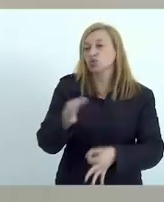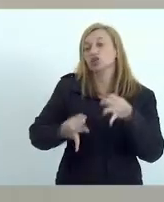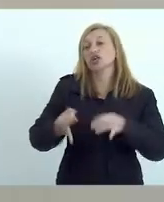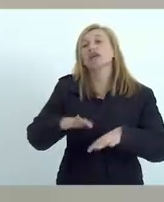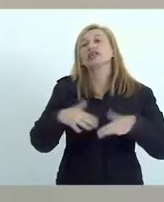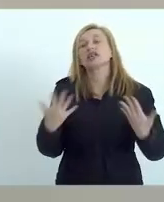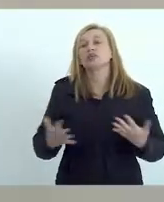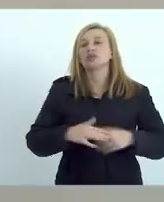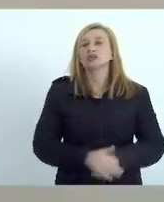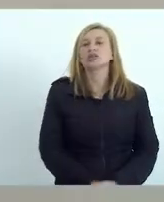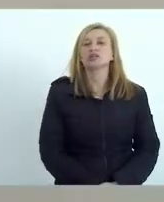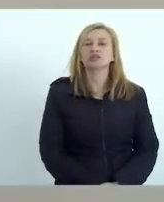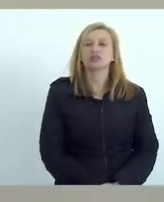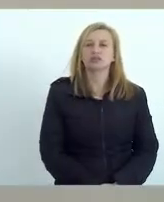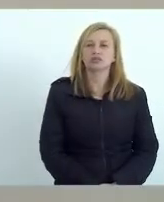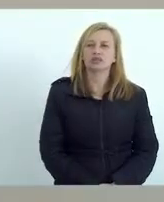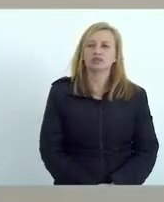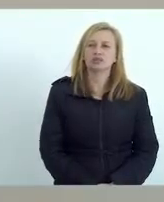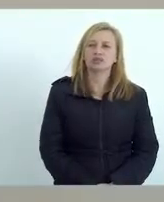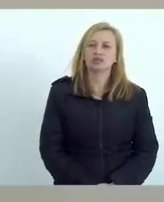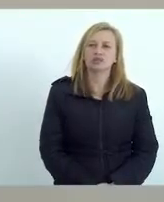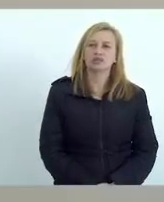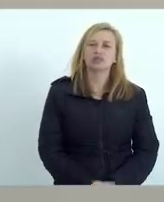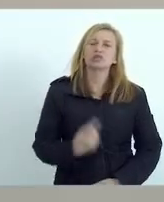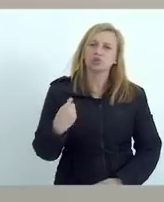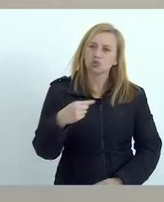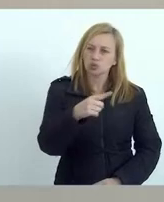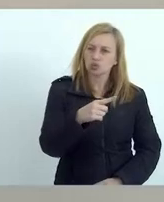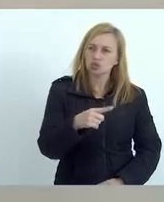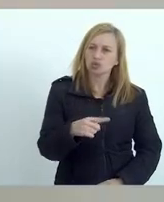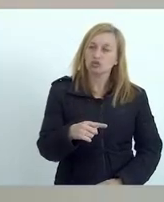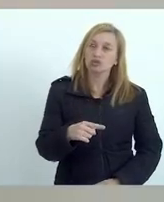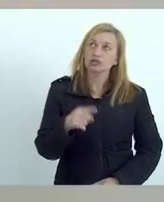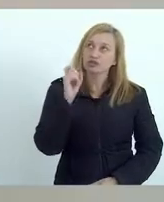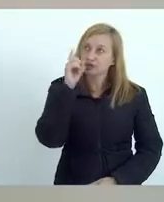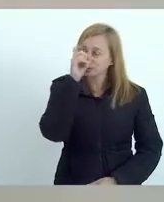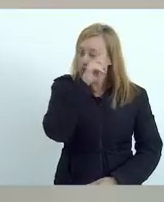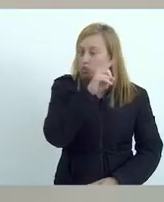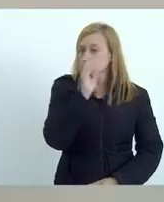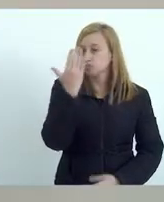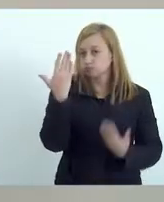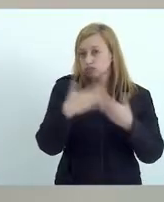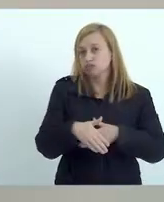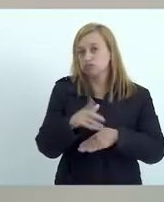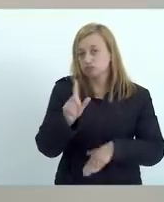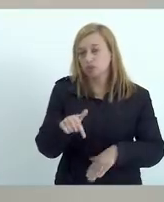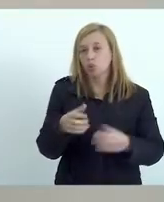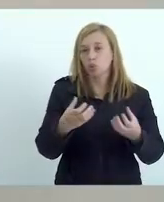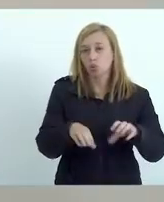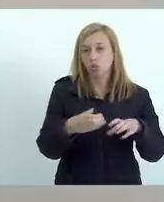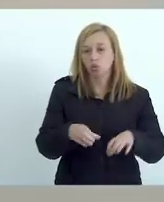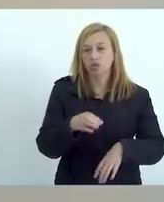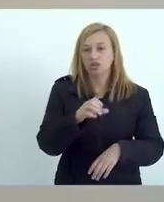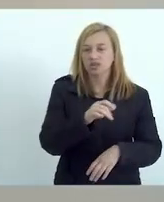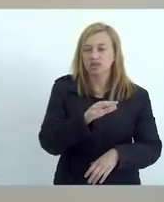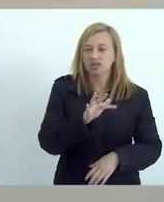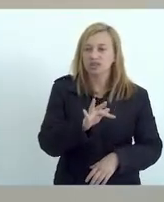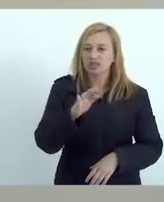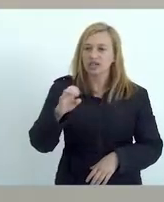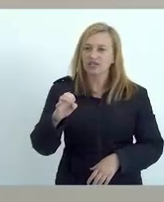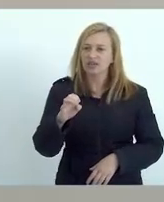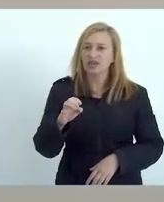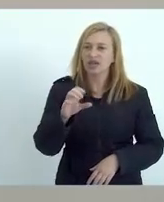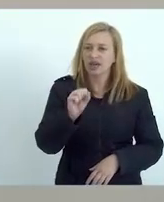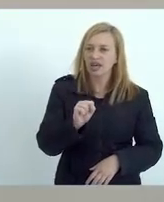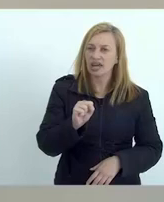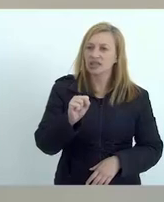Então vamos aí para tão difícil prova né do concurso de cfsd aí